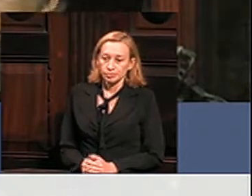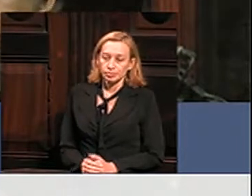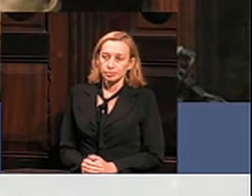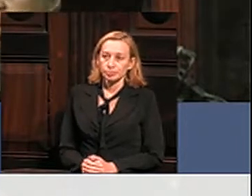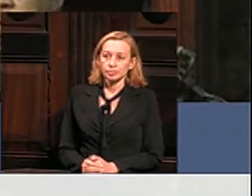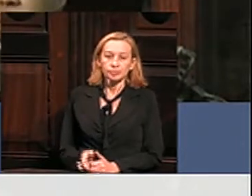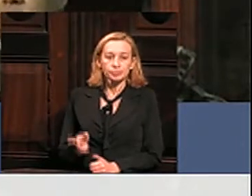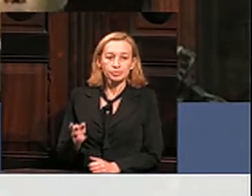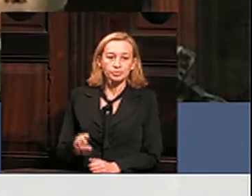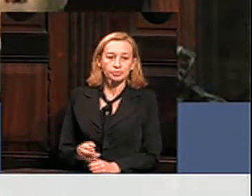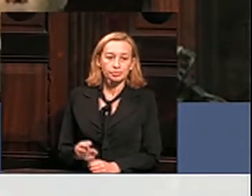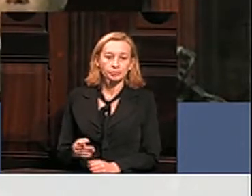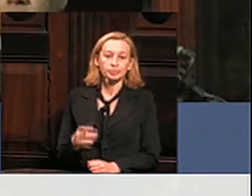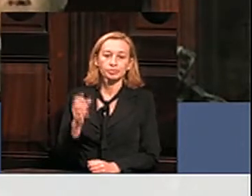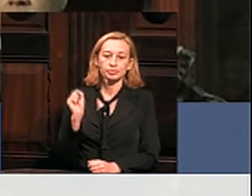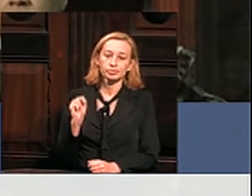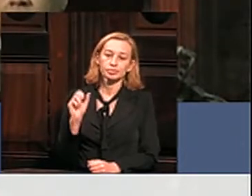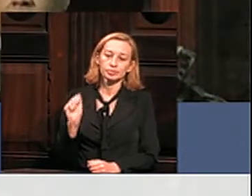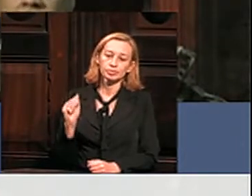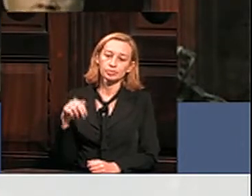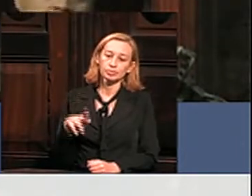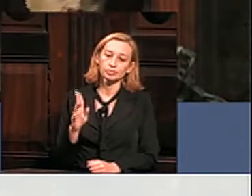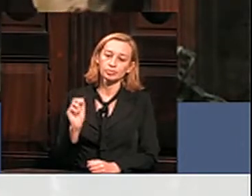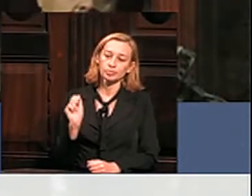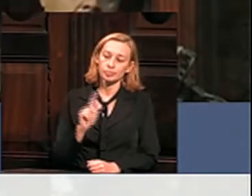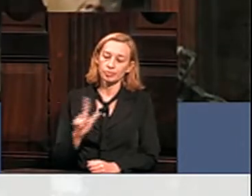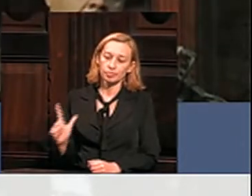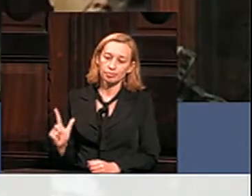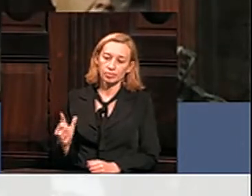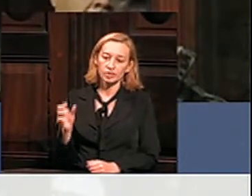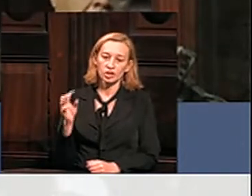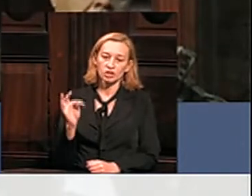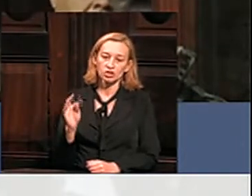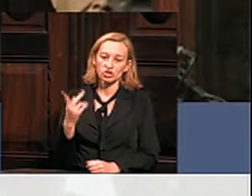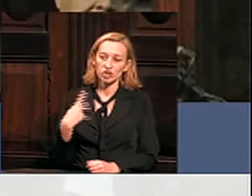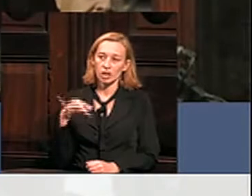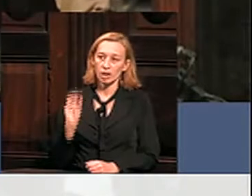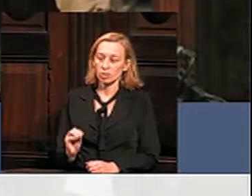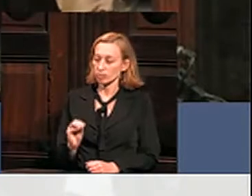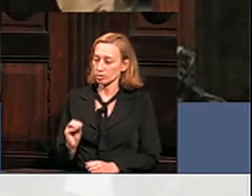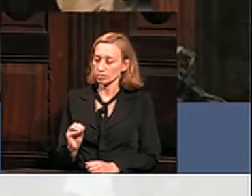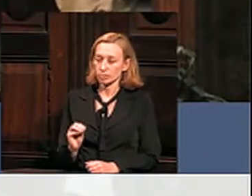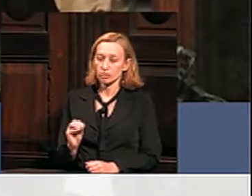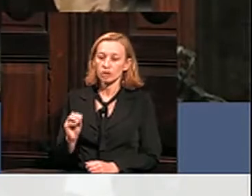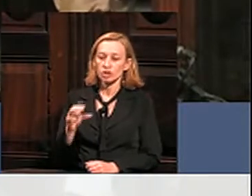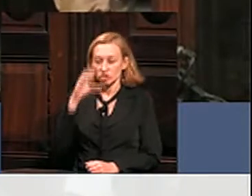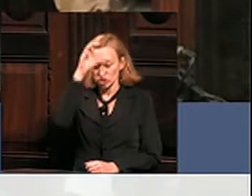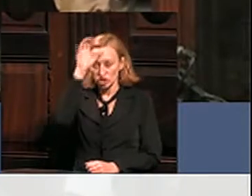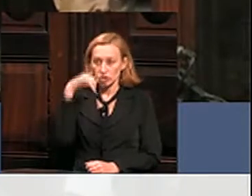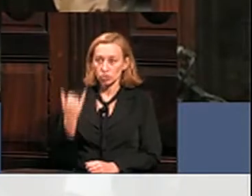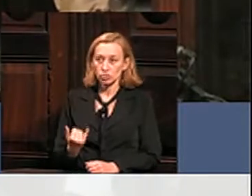Samuel Malafaia, Silas Bento, Thiago Pampolha, Tia Ju,